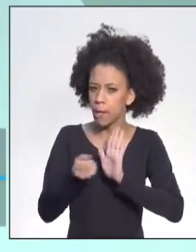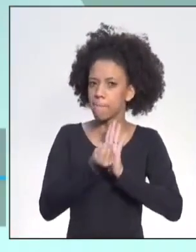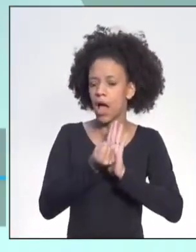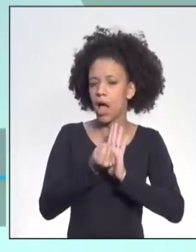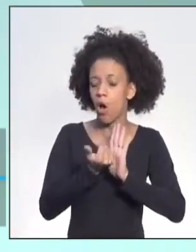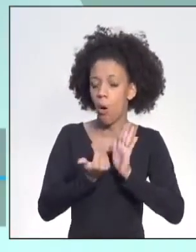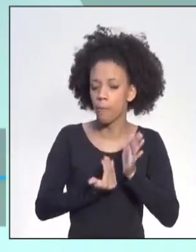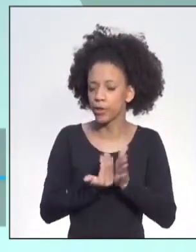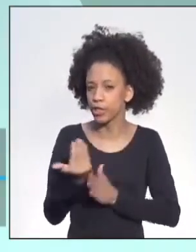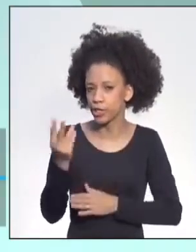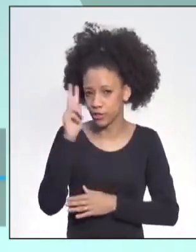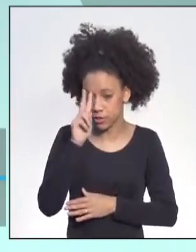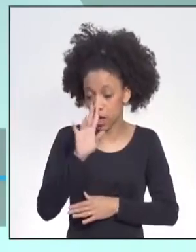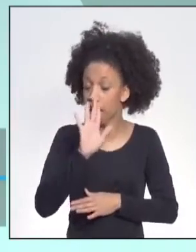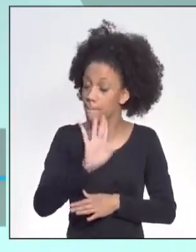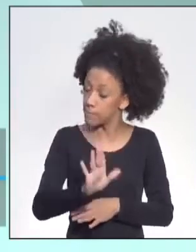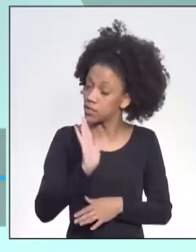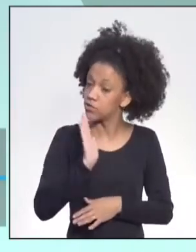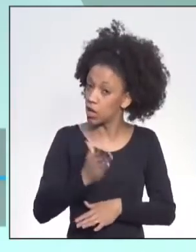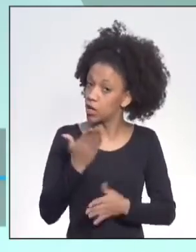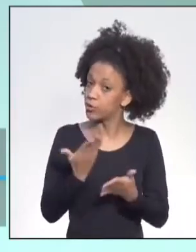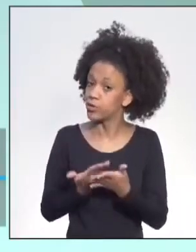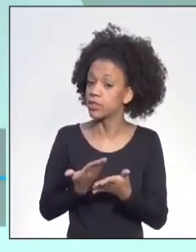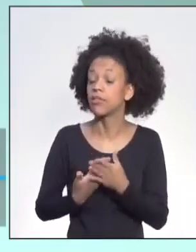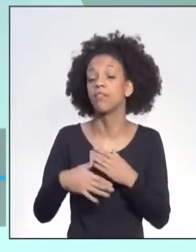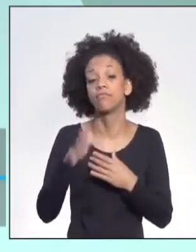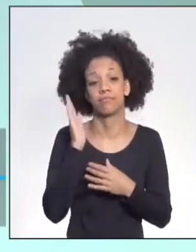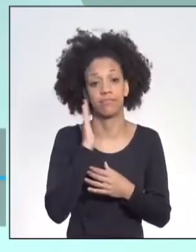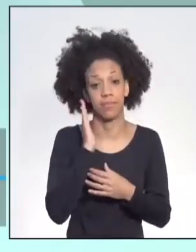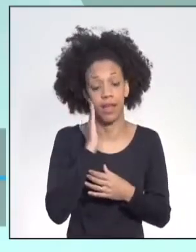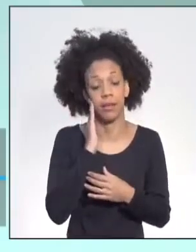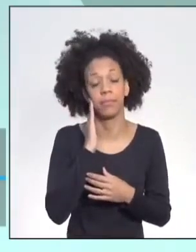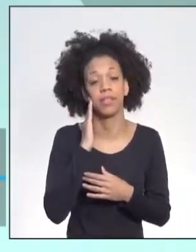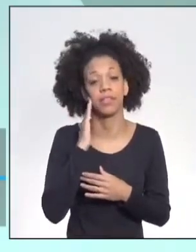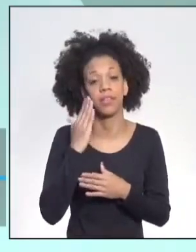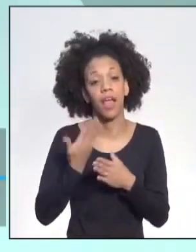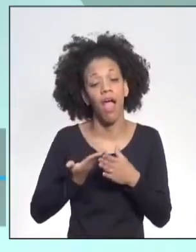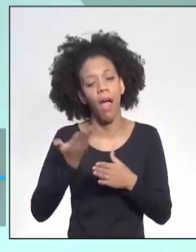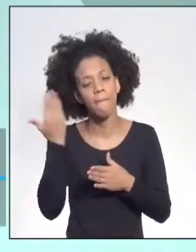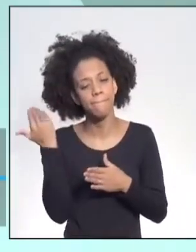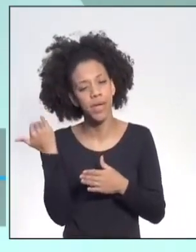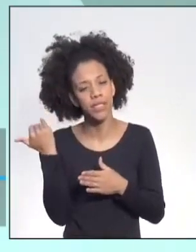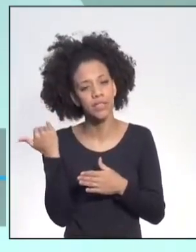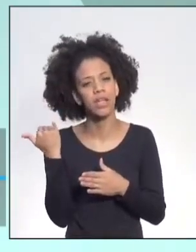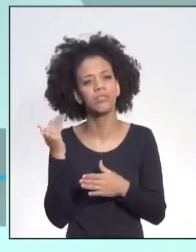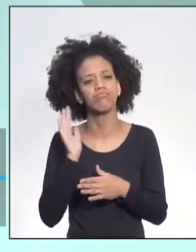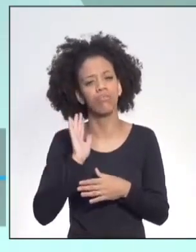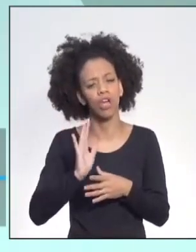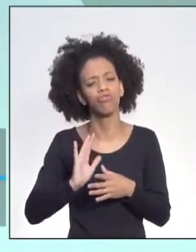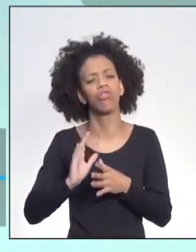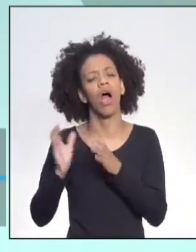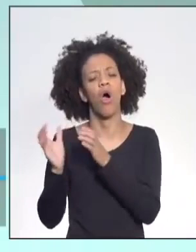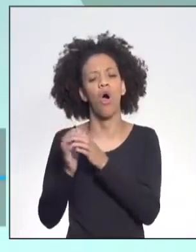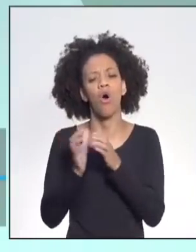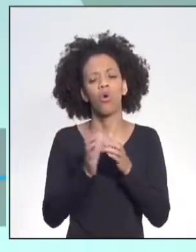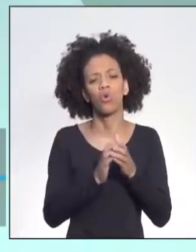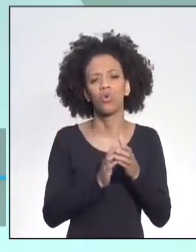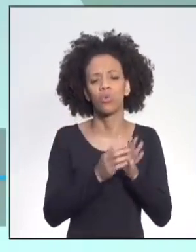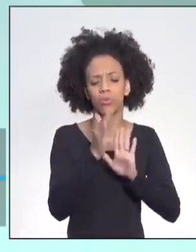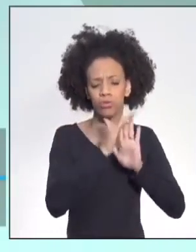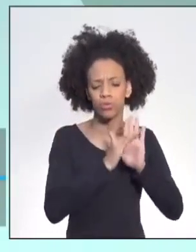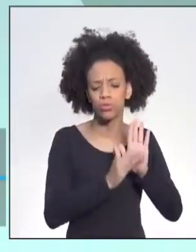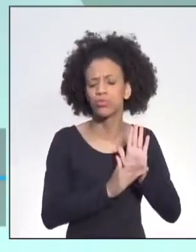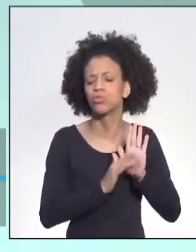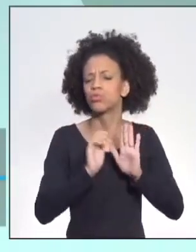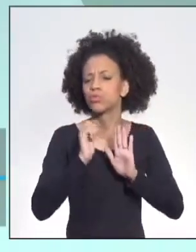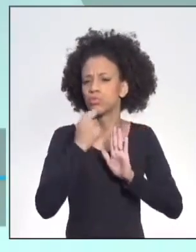Mas vocês já estudaram, vocês já sabem que antes desse período, muitos povos criaram formas de registros e a gente vai ver hoje como isso